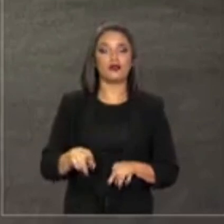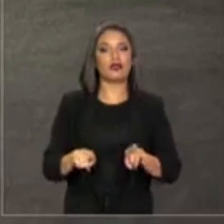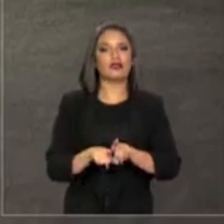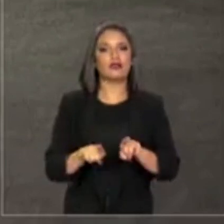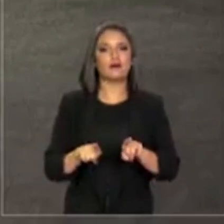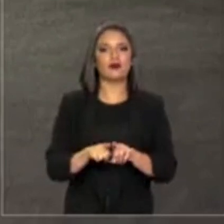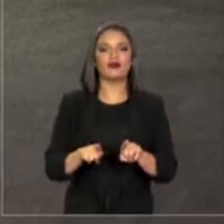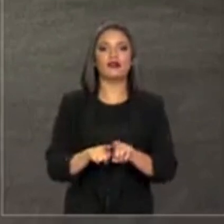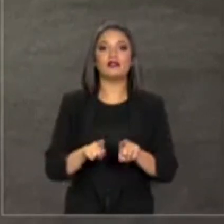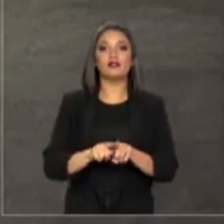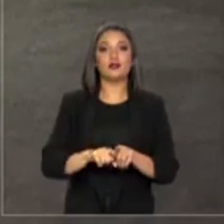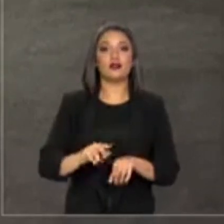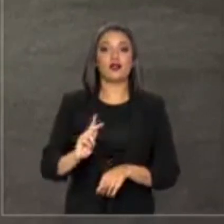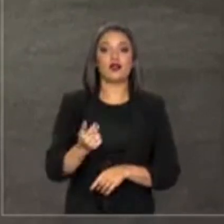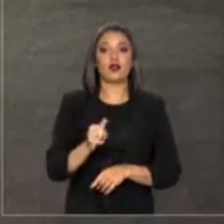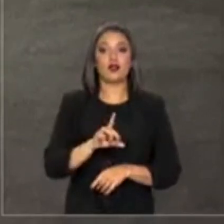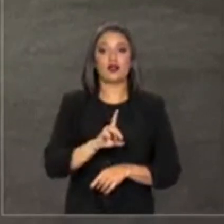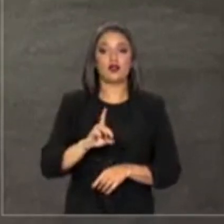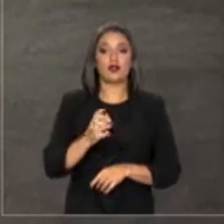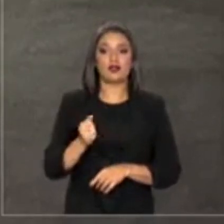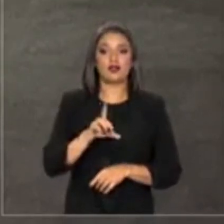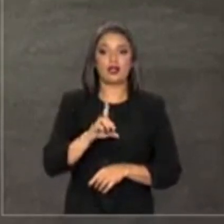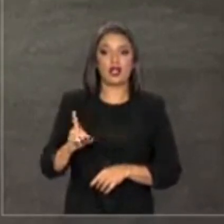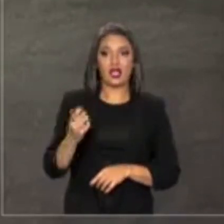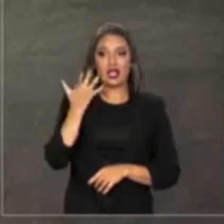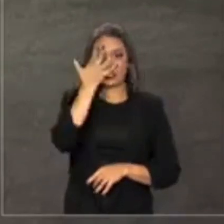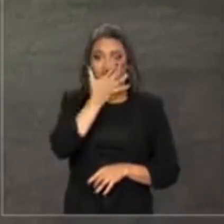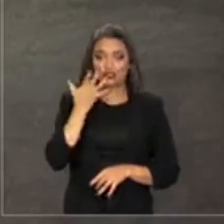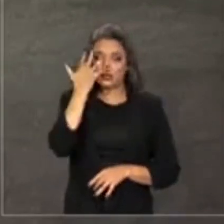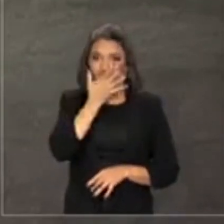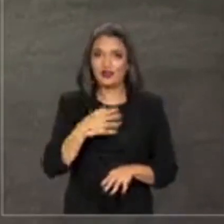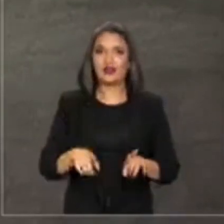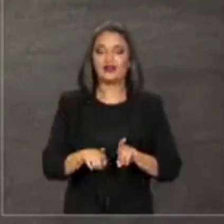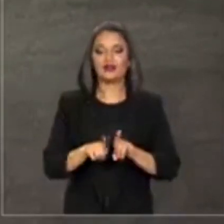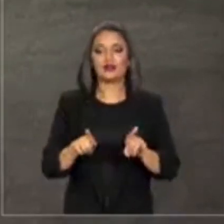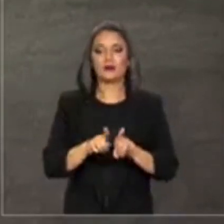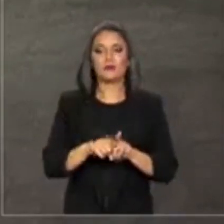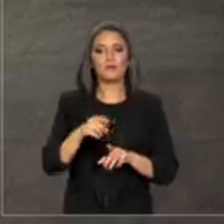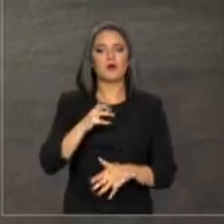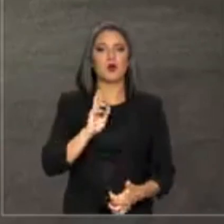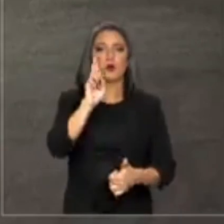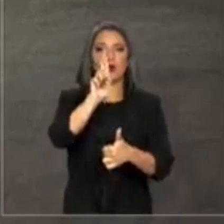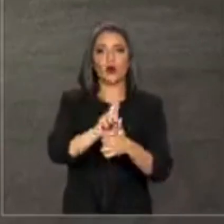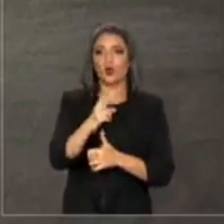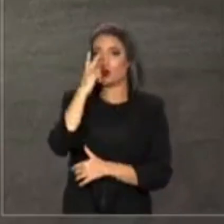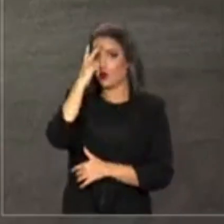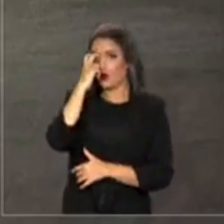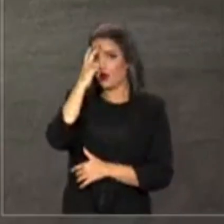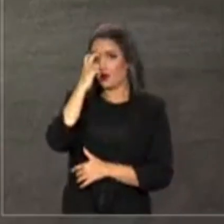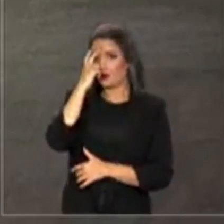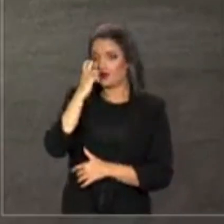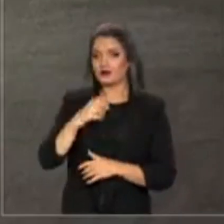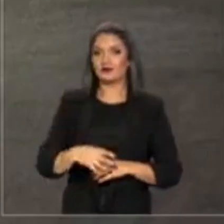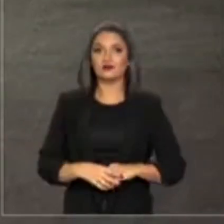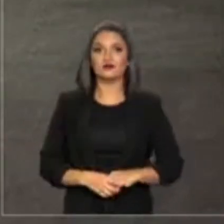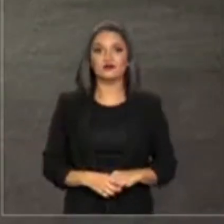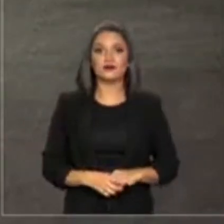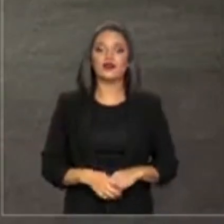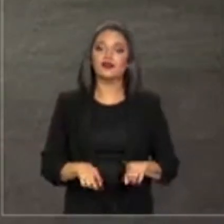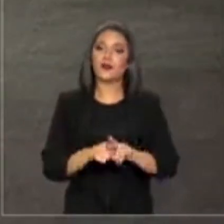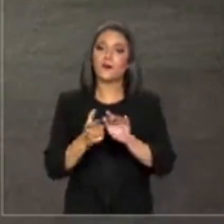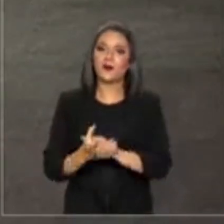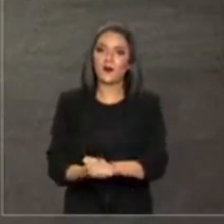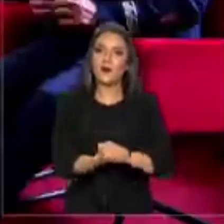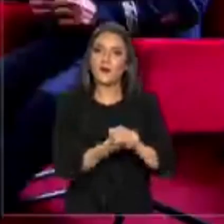Haddad, quero cumprimentar o Procurador-Geral da República, Augusto Aras, quero cumprimentar as senhoras e